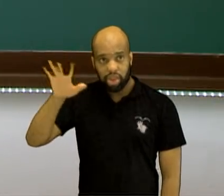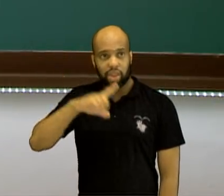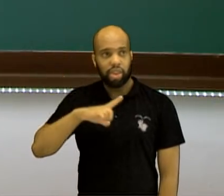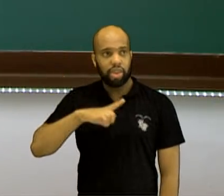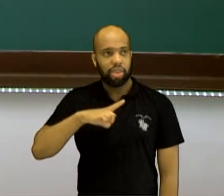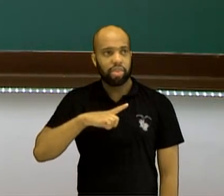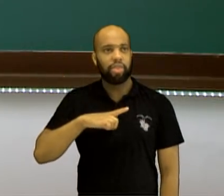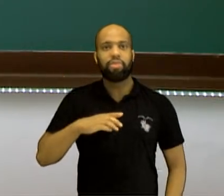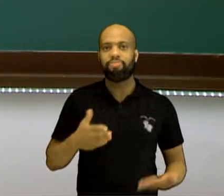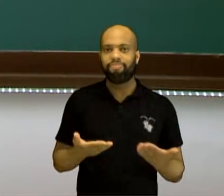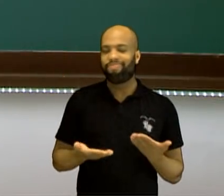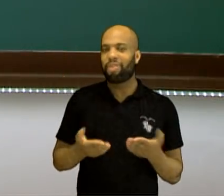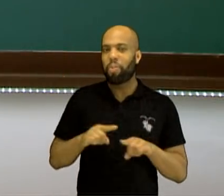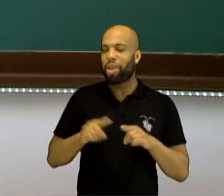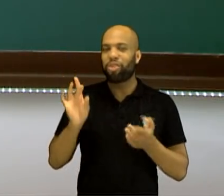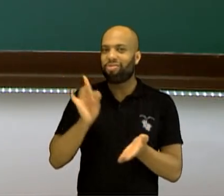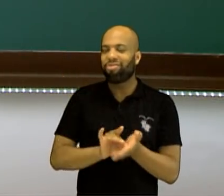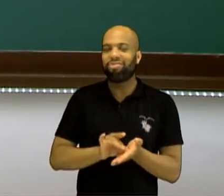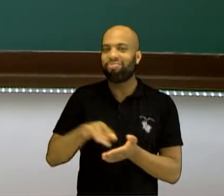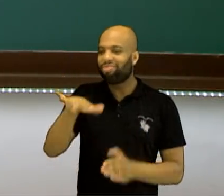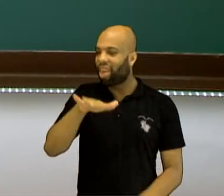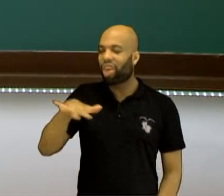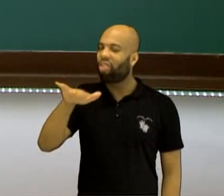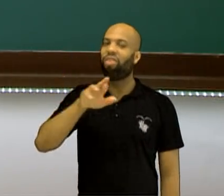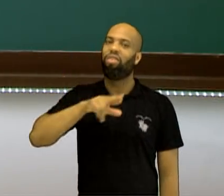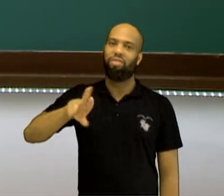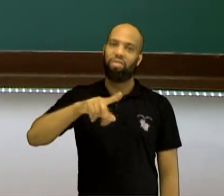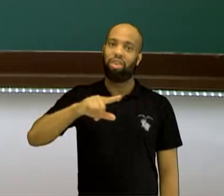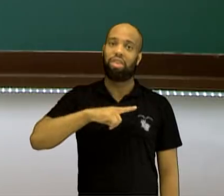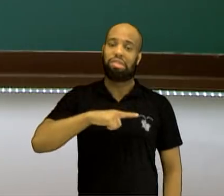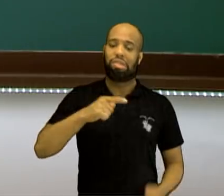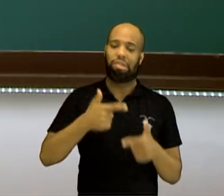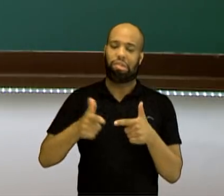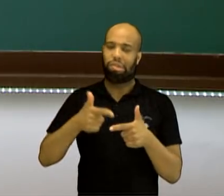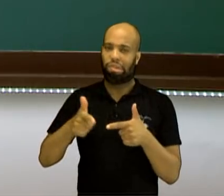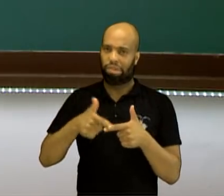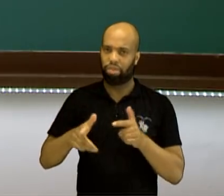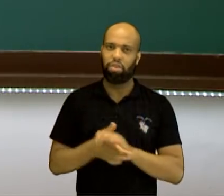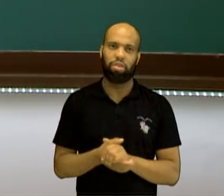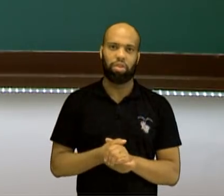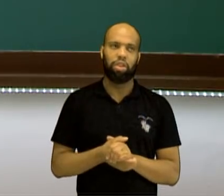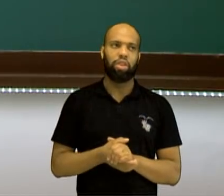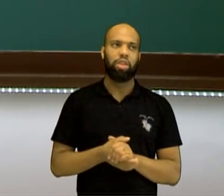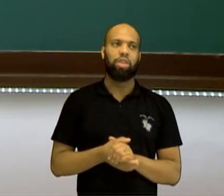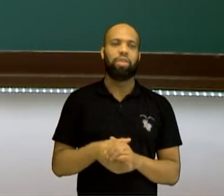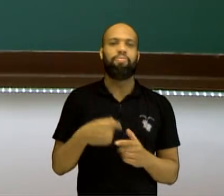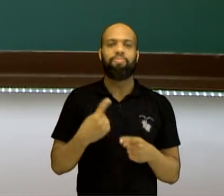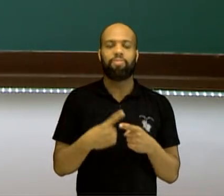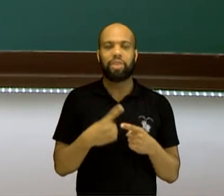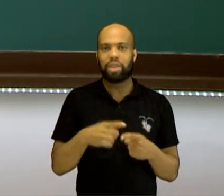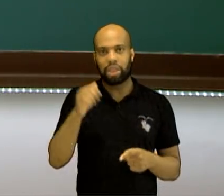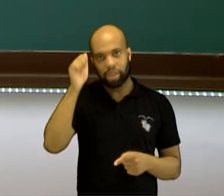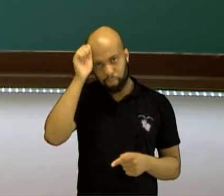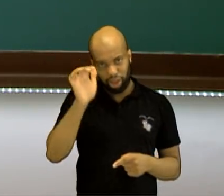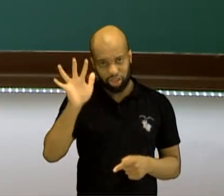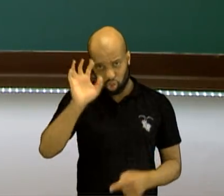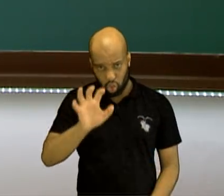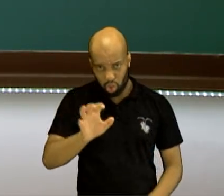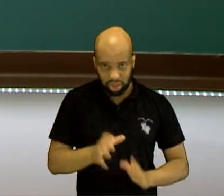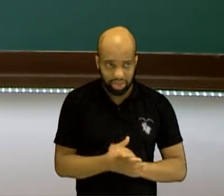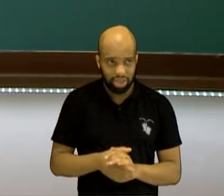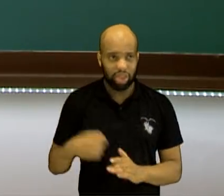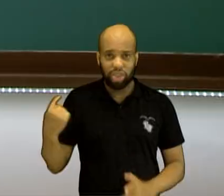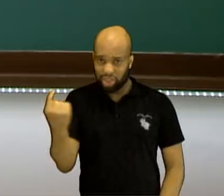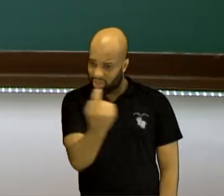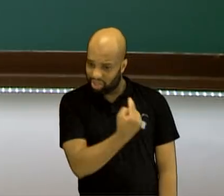que provisório, os conflitos ali são muito grandes, né? E você imagine-se nós aqui, a